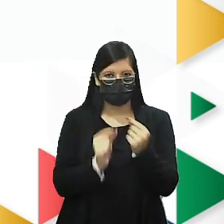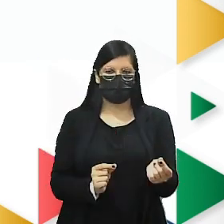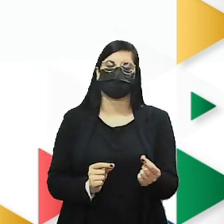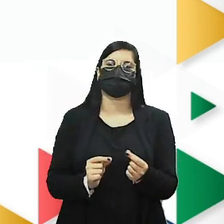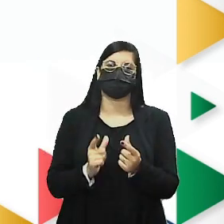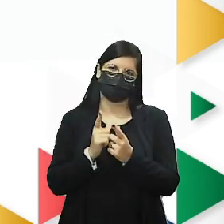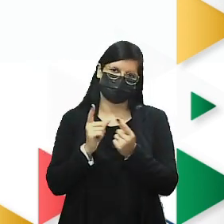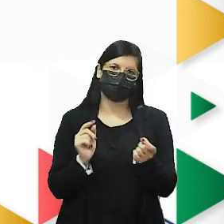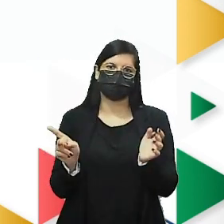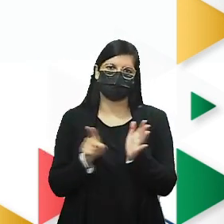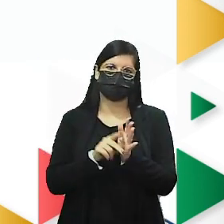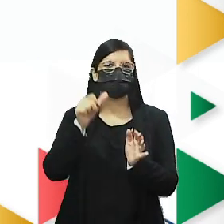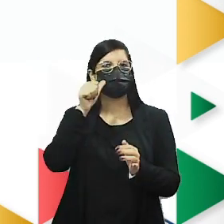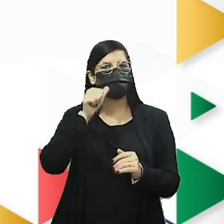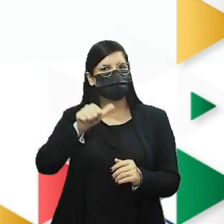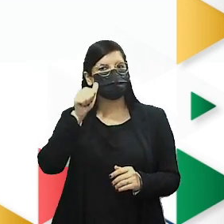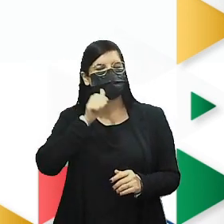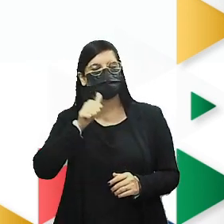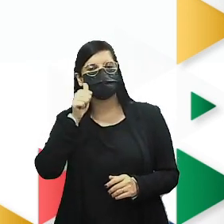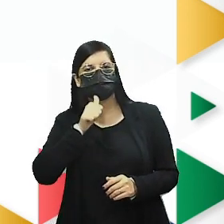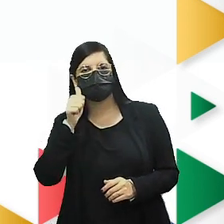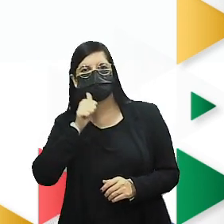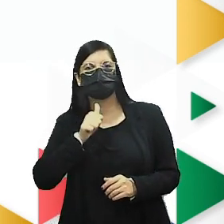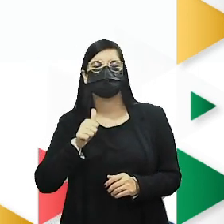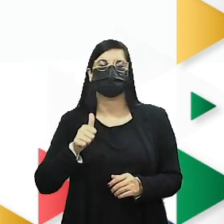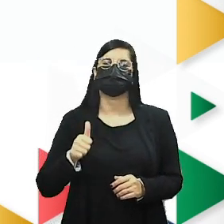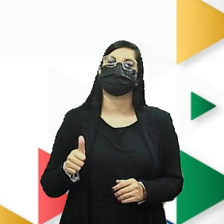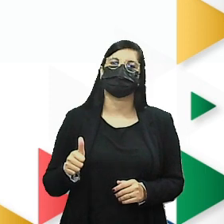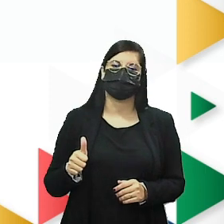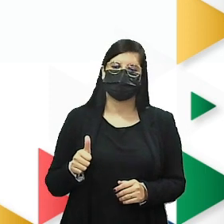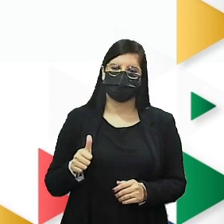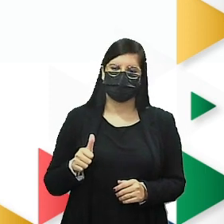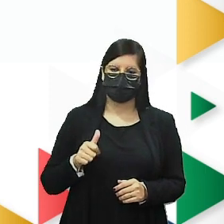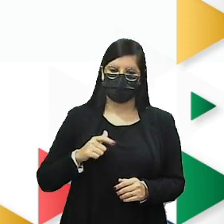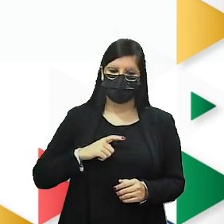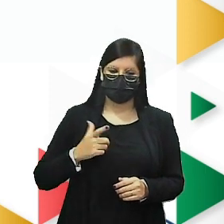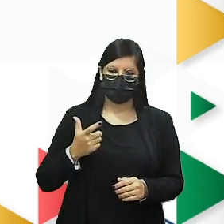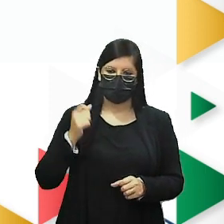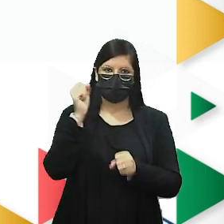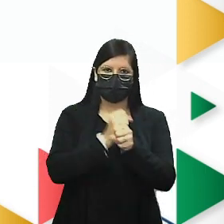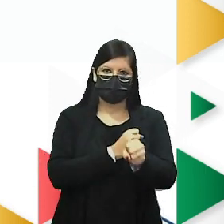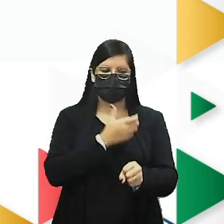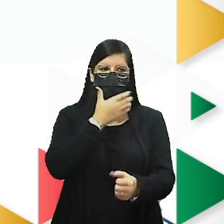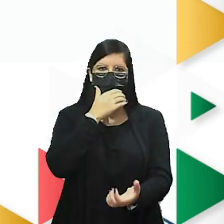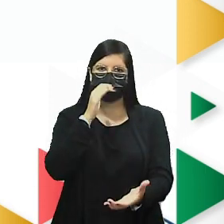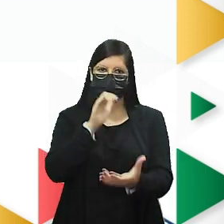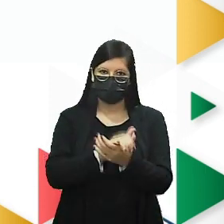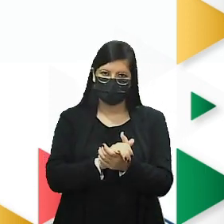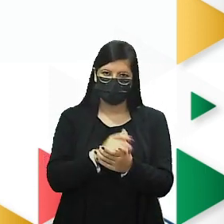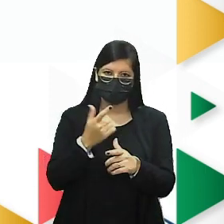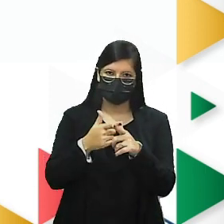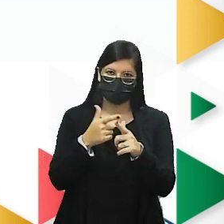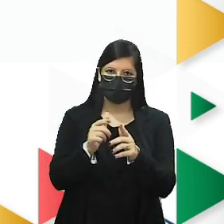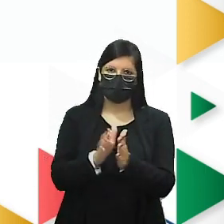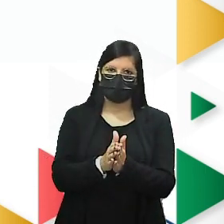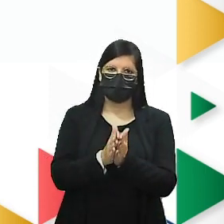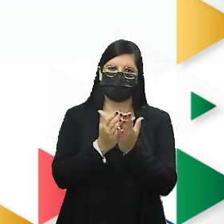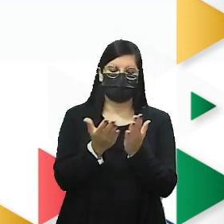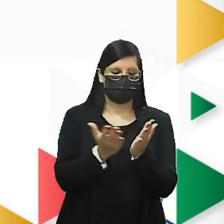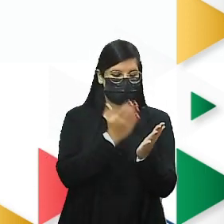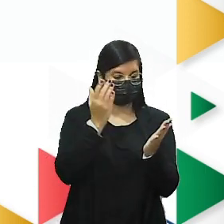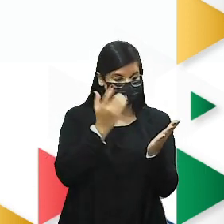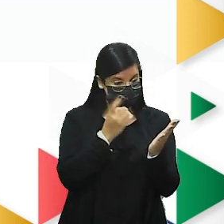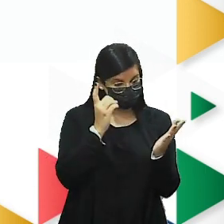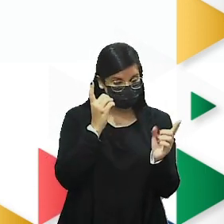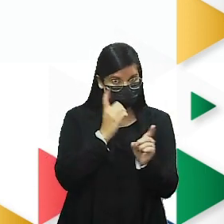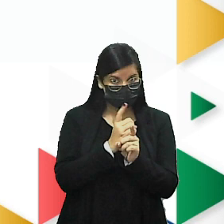história japonesa, né? De uma menina que foi assassinada pelo marido, né? Porque ele achou um livro lá, o diário dela,